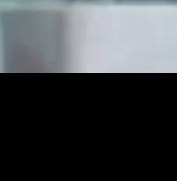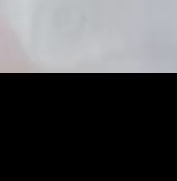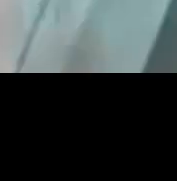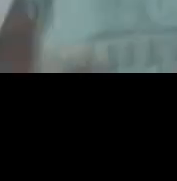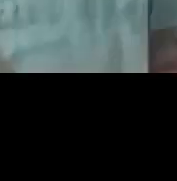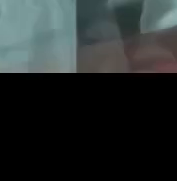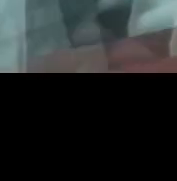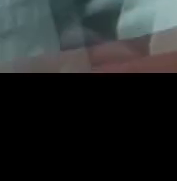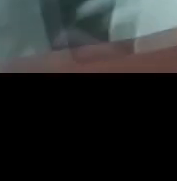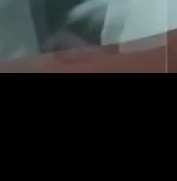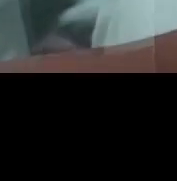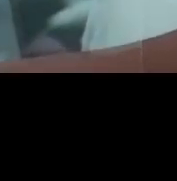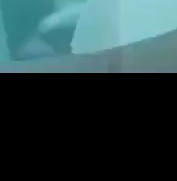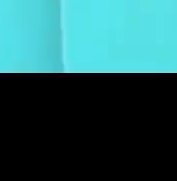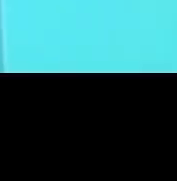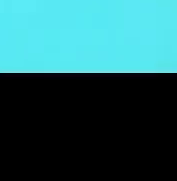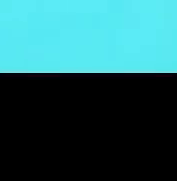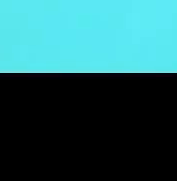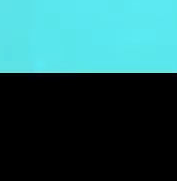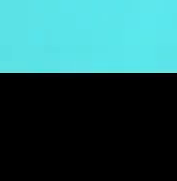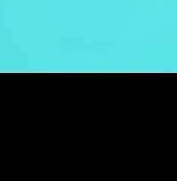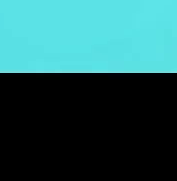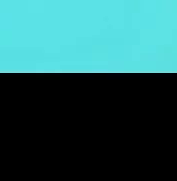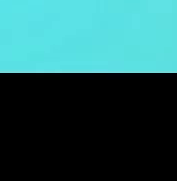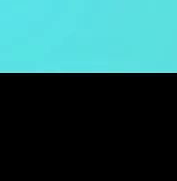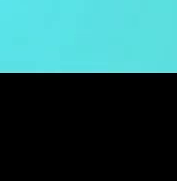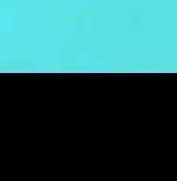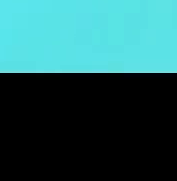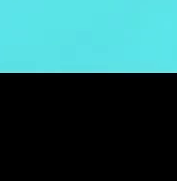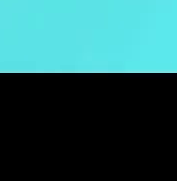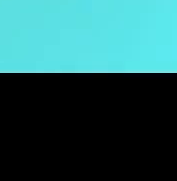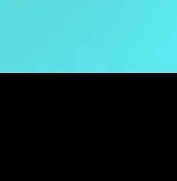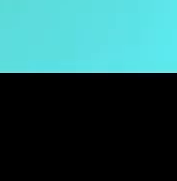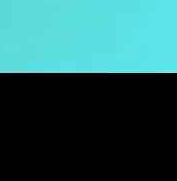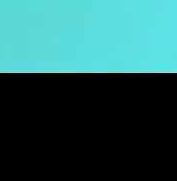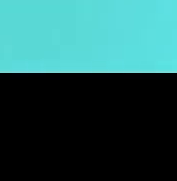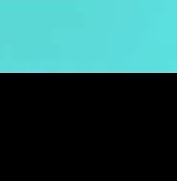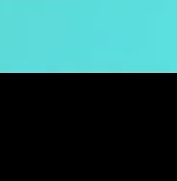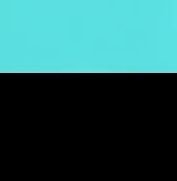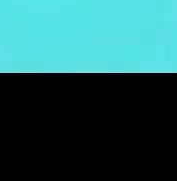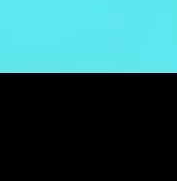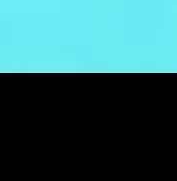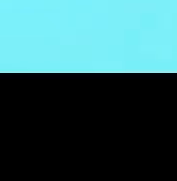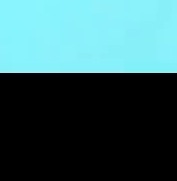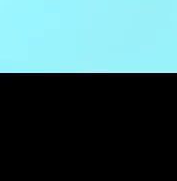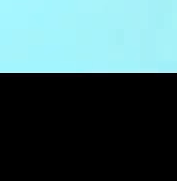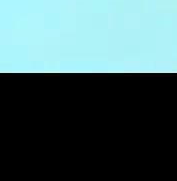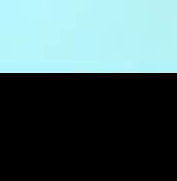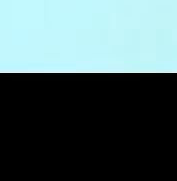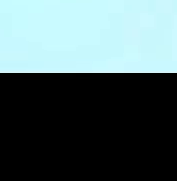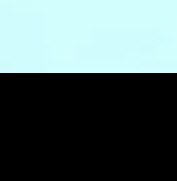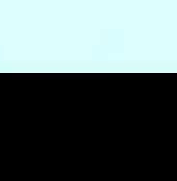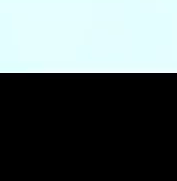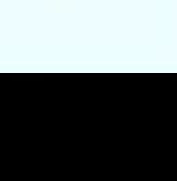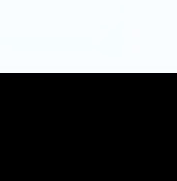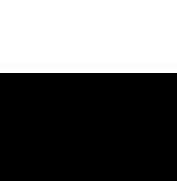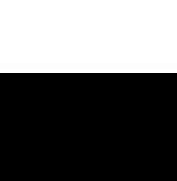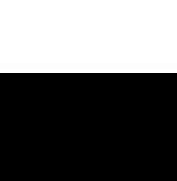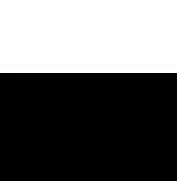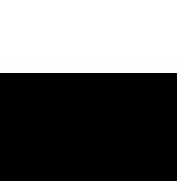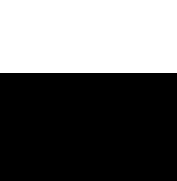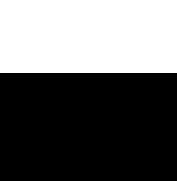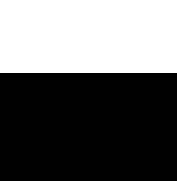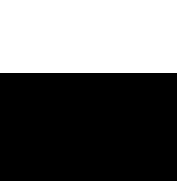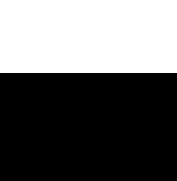áreas rurais brasileiras e criamos o Stories tem um app que ajuda crianças surdas a ler somos a